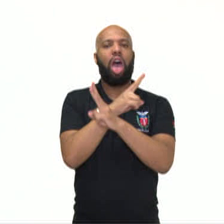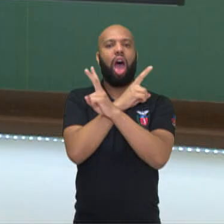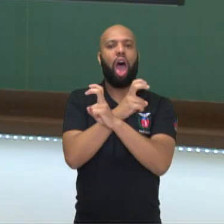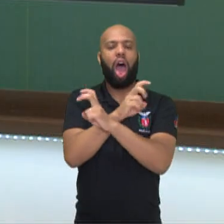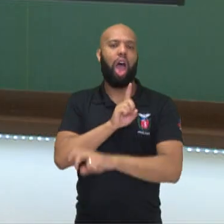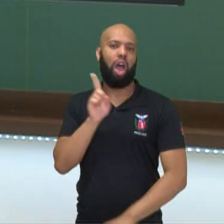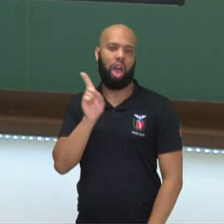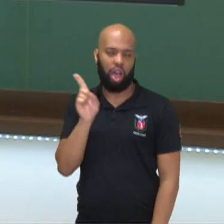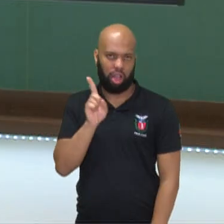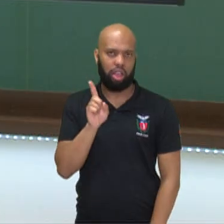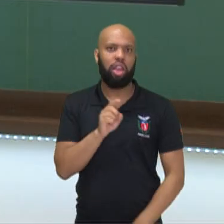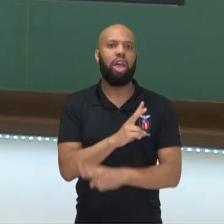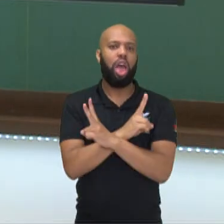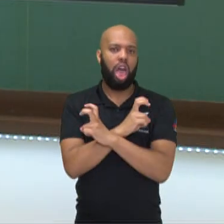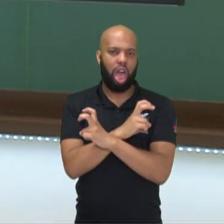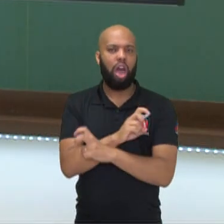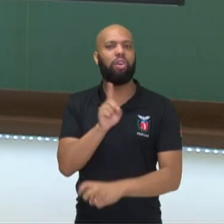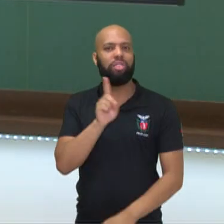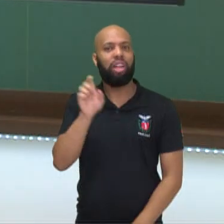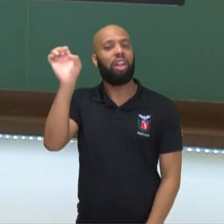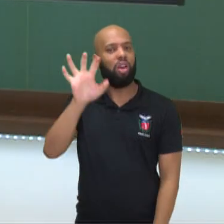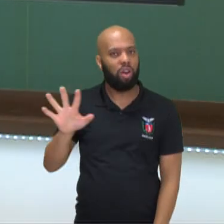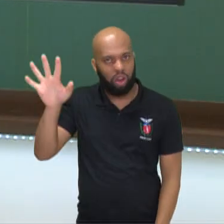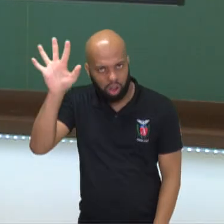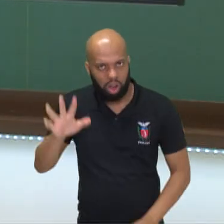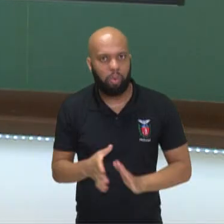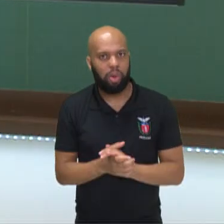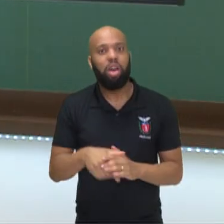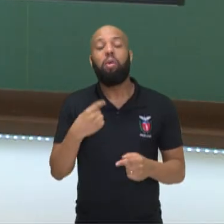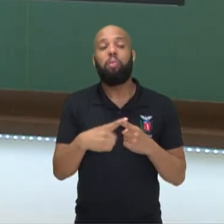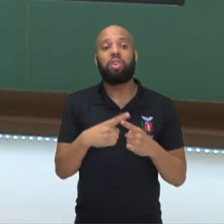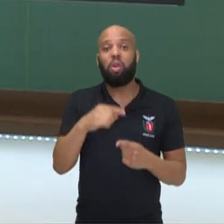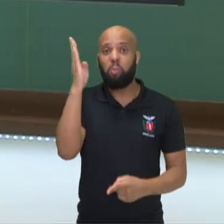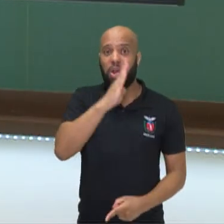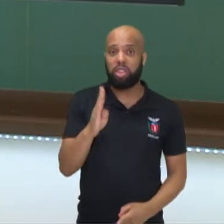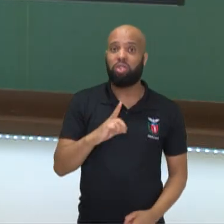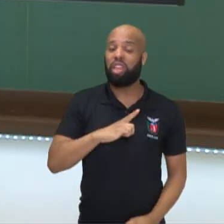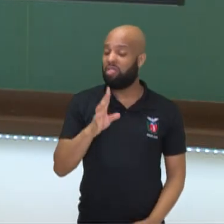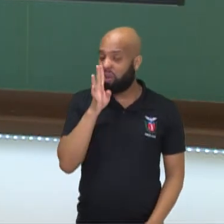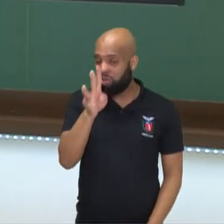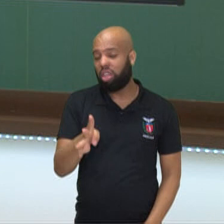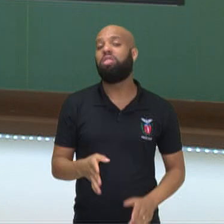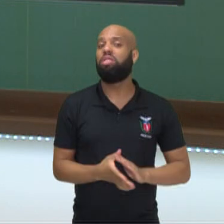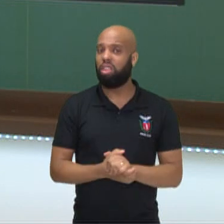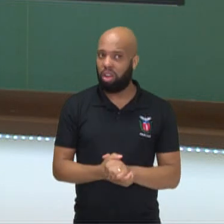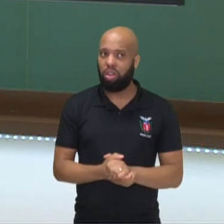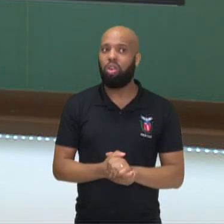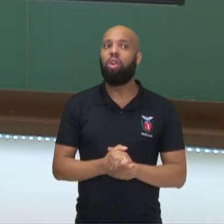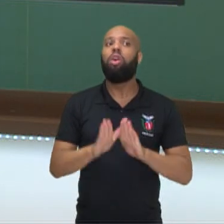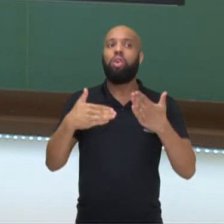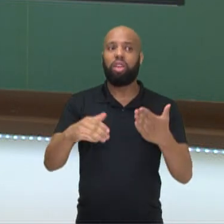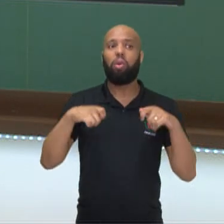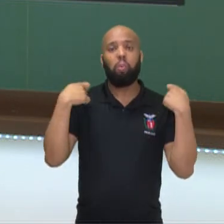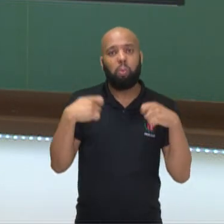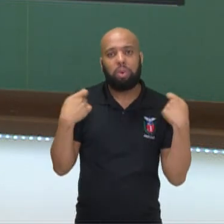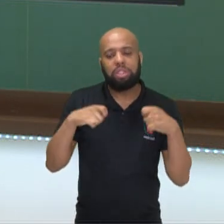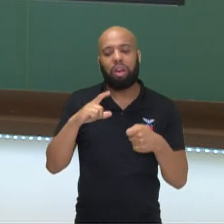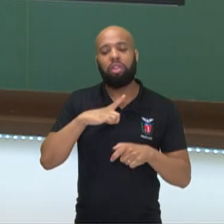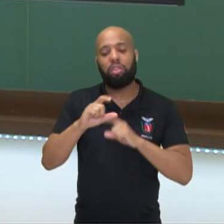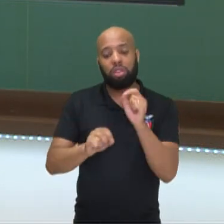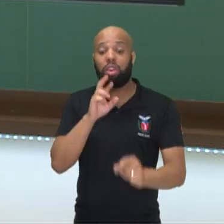o Brasil acusado em 1908 de massacrar povos indígenas. Então, uma resposta a isso era necessária.